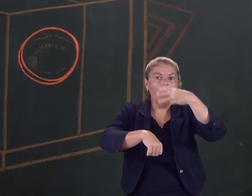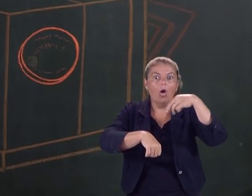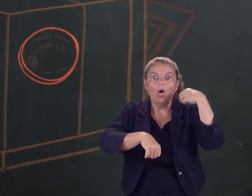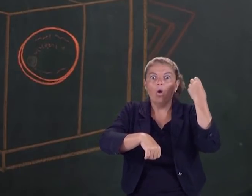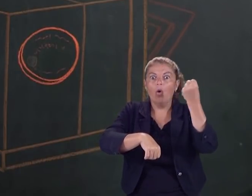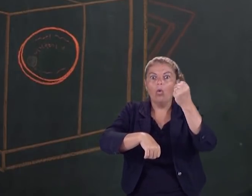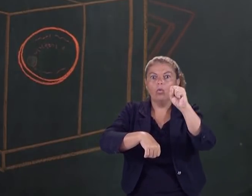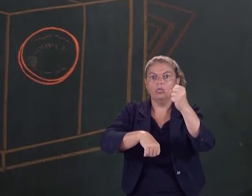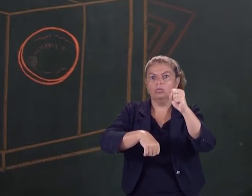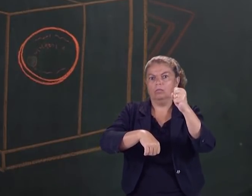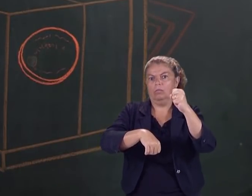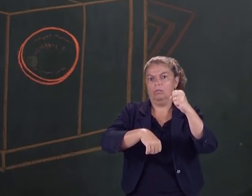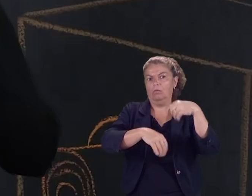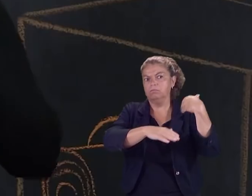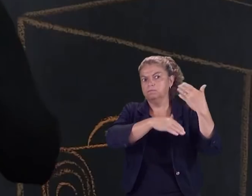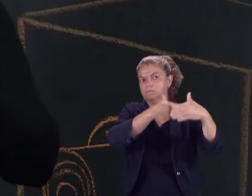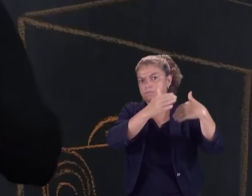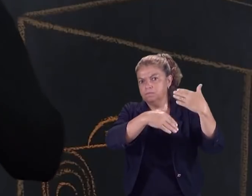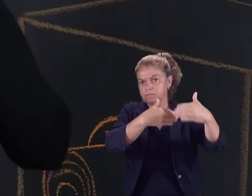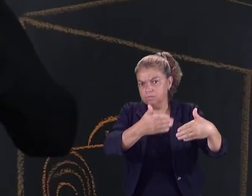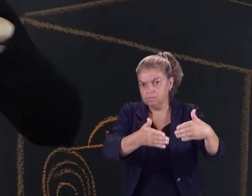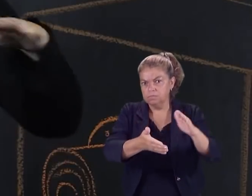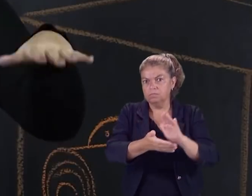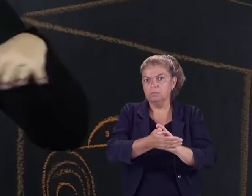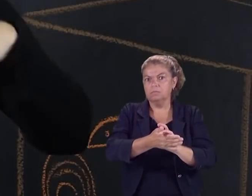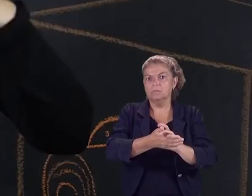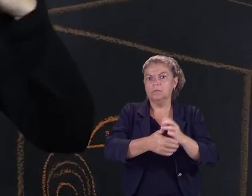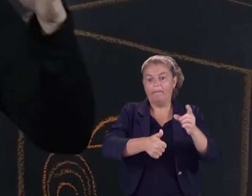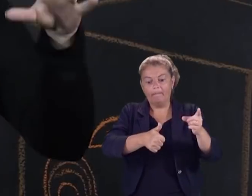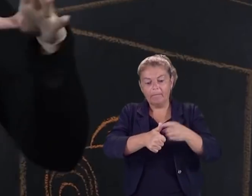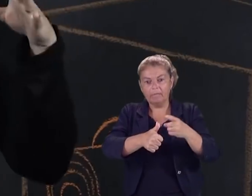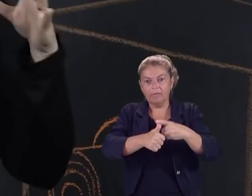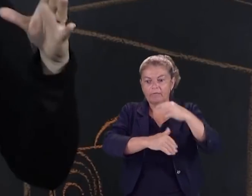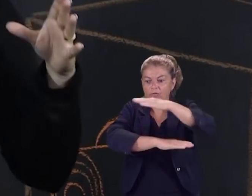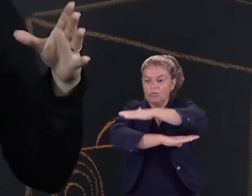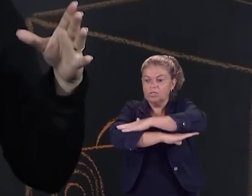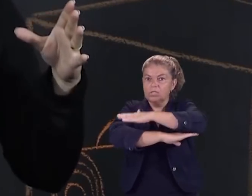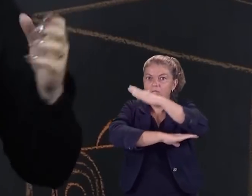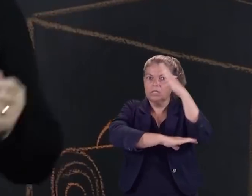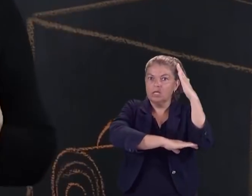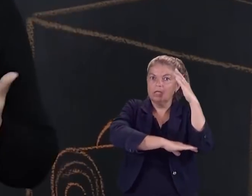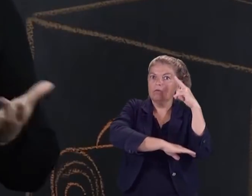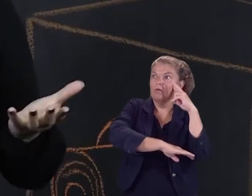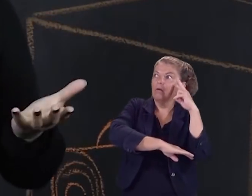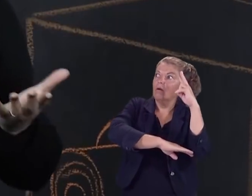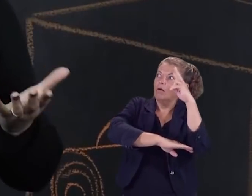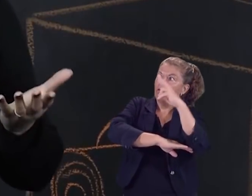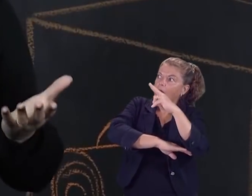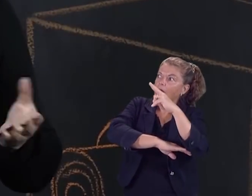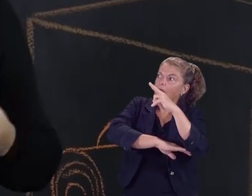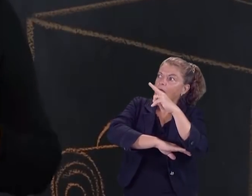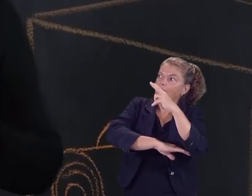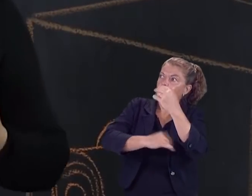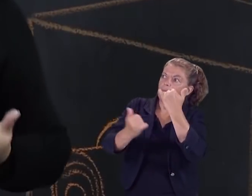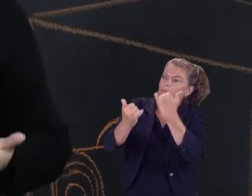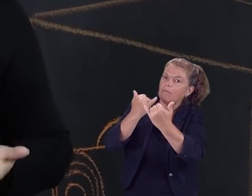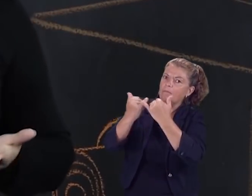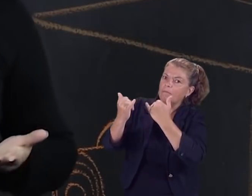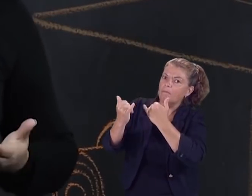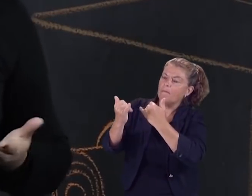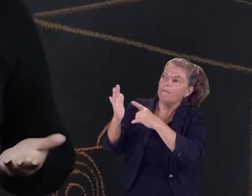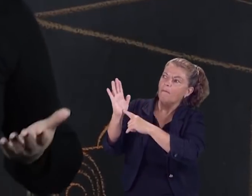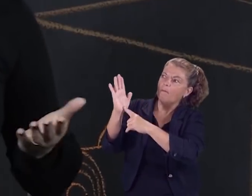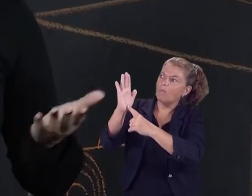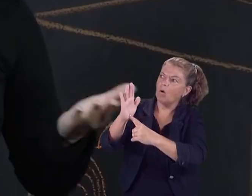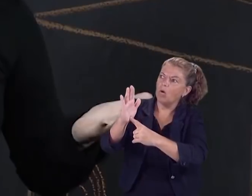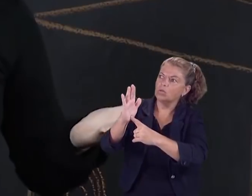fotografia que ele tirou a partir de uma janela e aí aparecem os telhados, os prédios em volta, mas demorou 8 horas, imagine, né? Não é nada